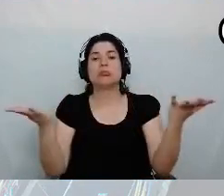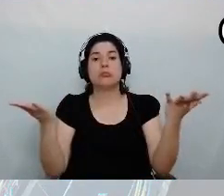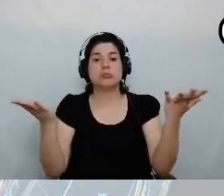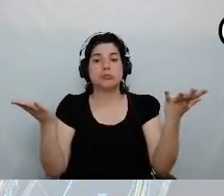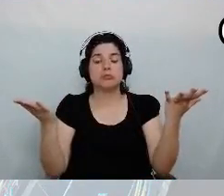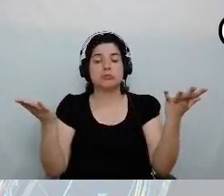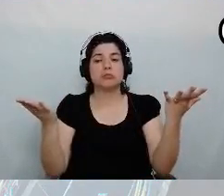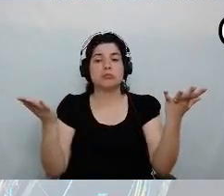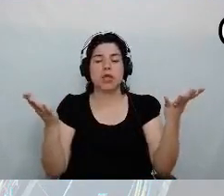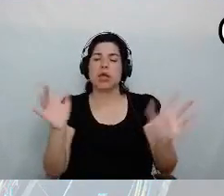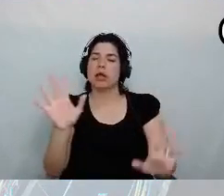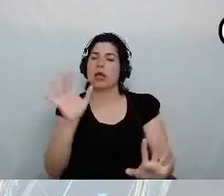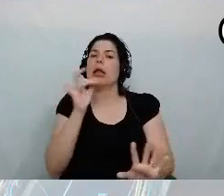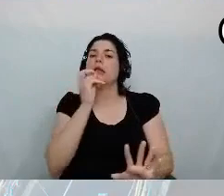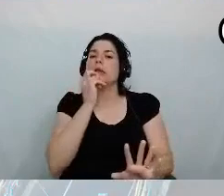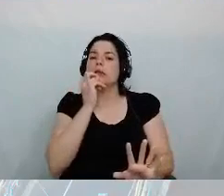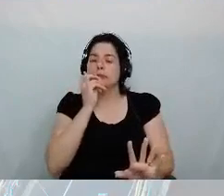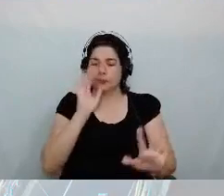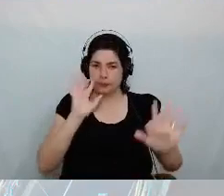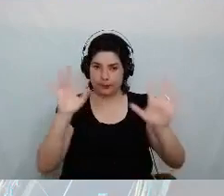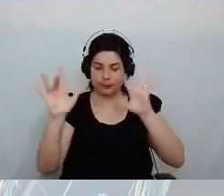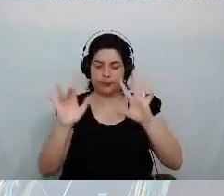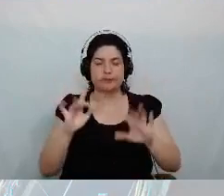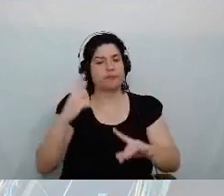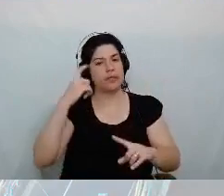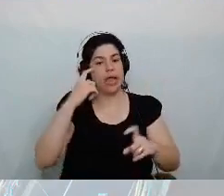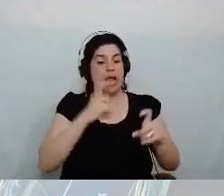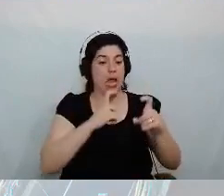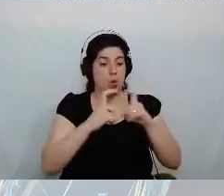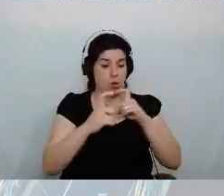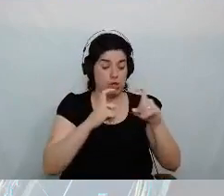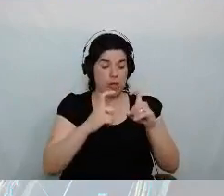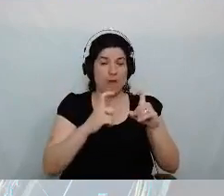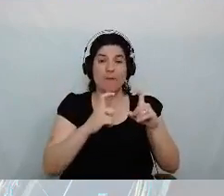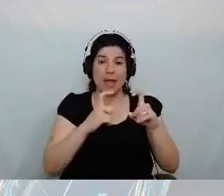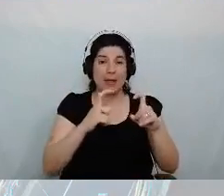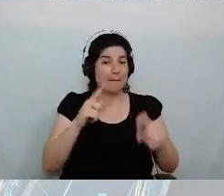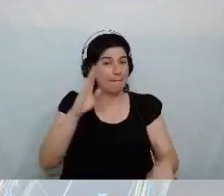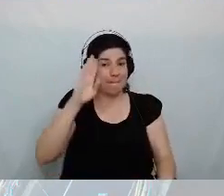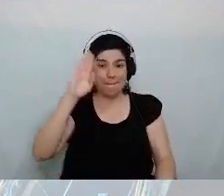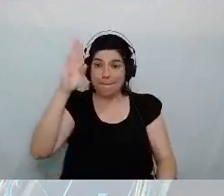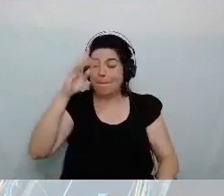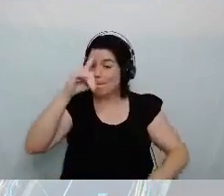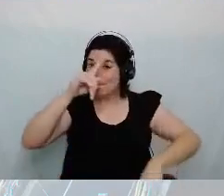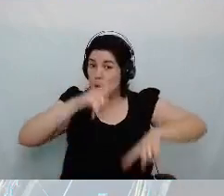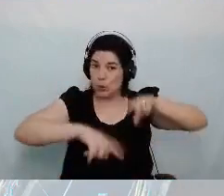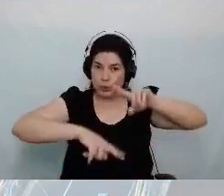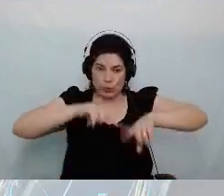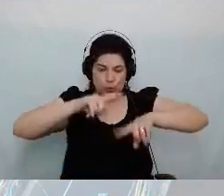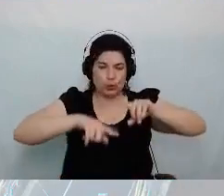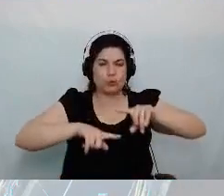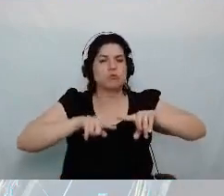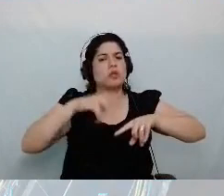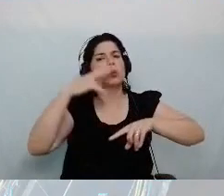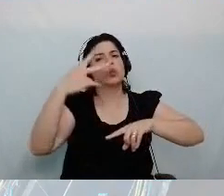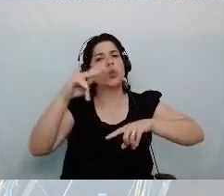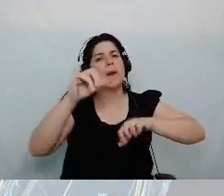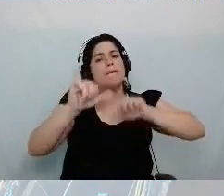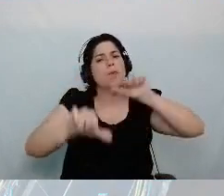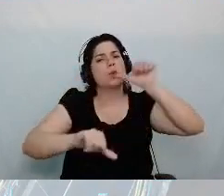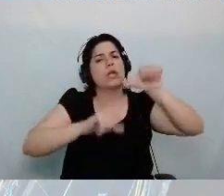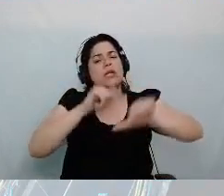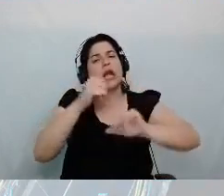Vou dar um exemplo para vocês. Imagina que você está numa reunião, priorização de produto. Beleza? A sua transformação proposta, o